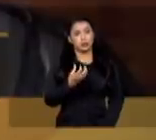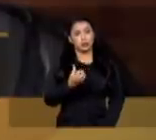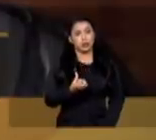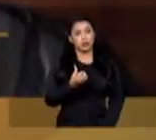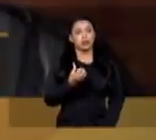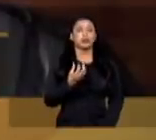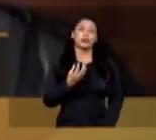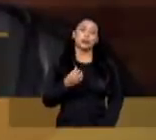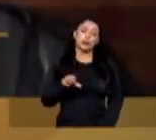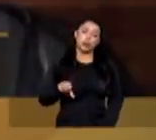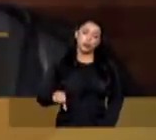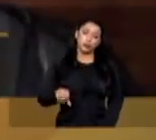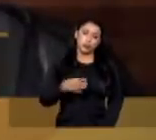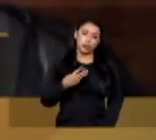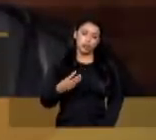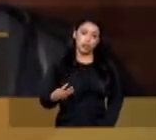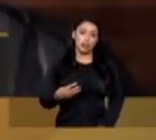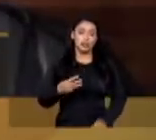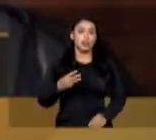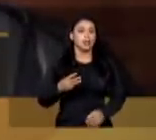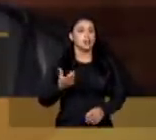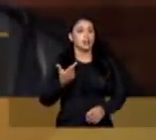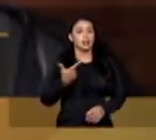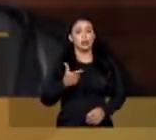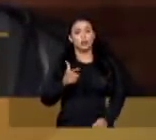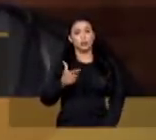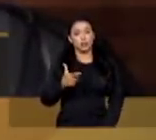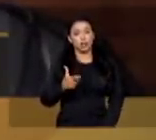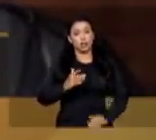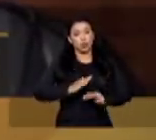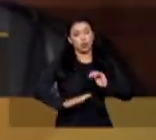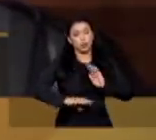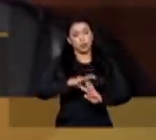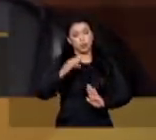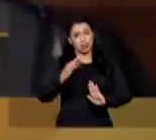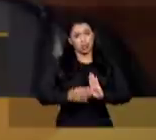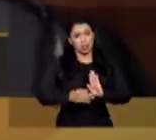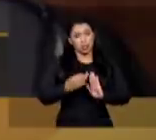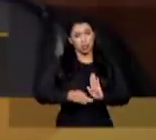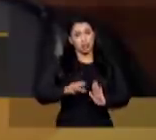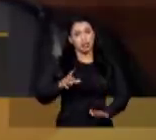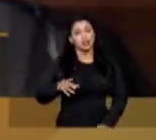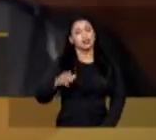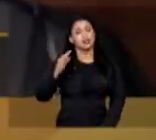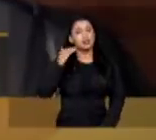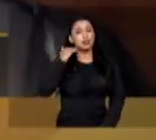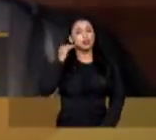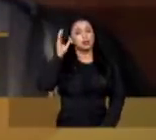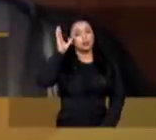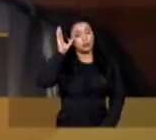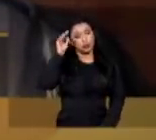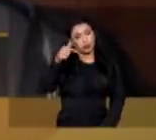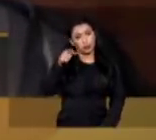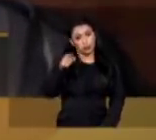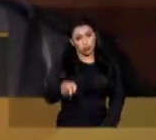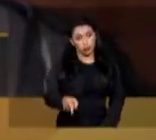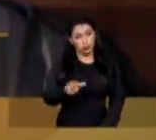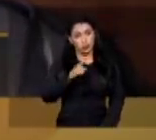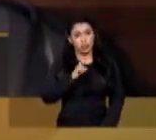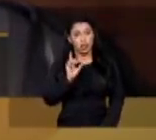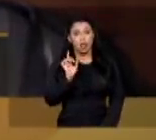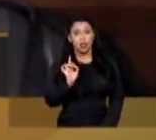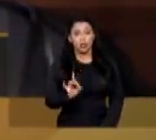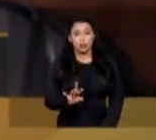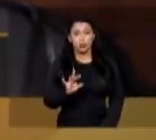164493, após o reconhecimento da incompetência do juízo. Rememoro que, no âmbito do direito